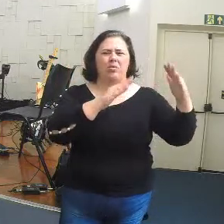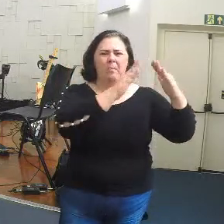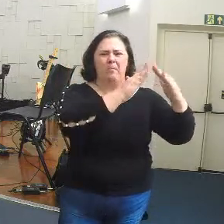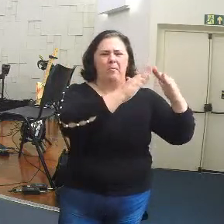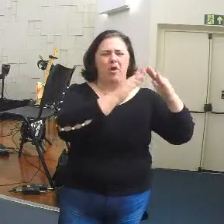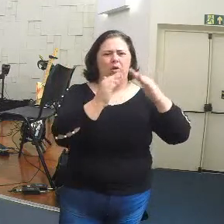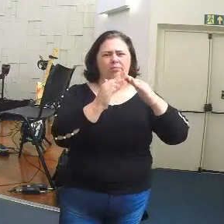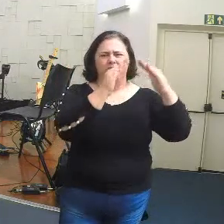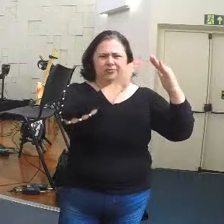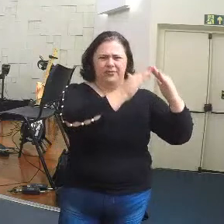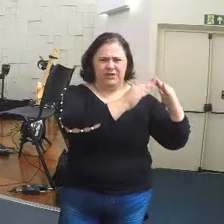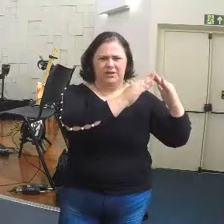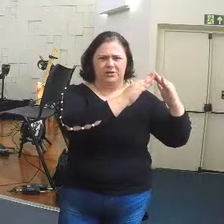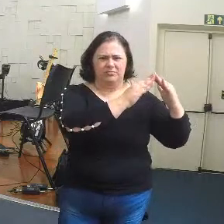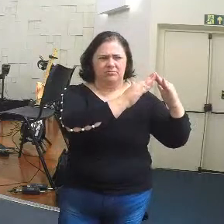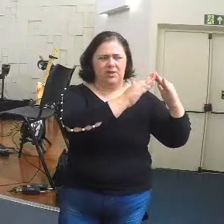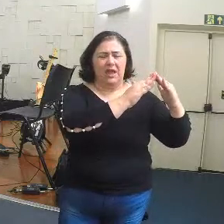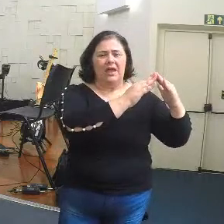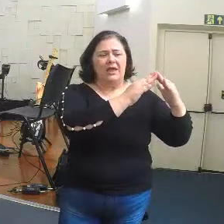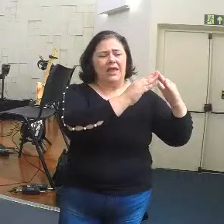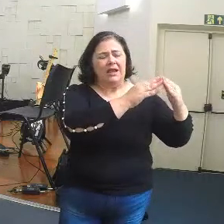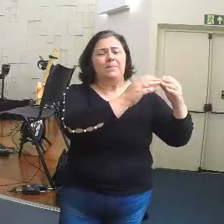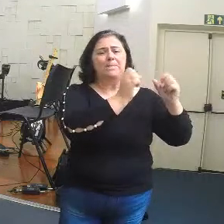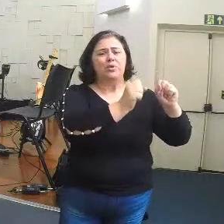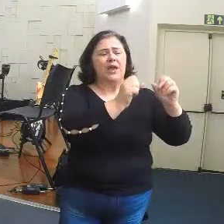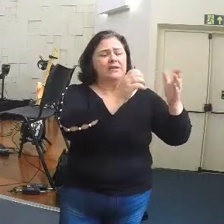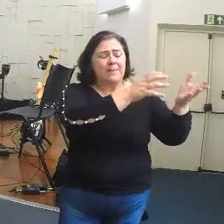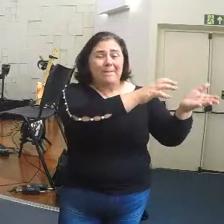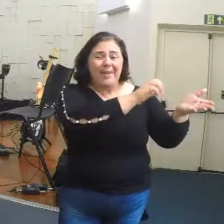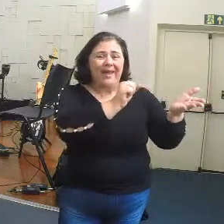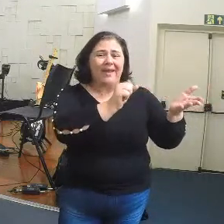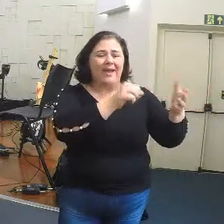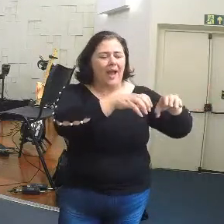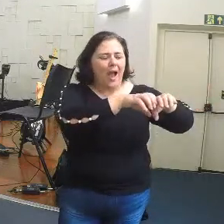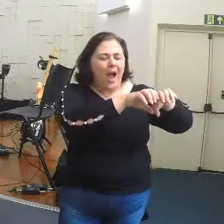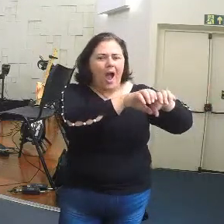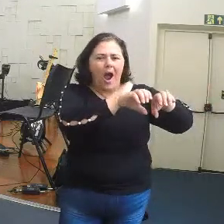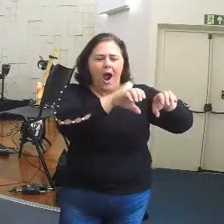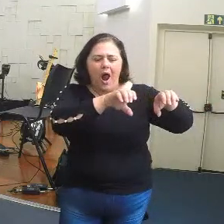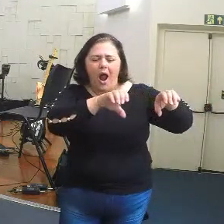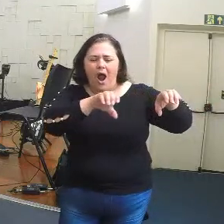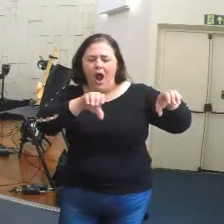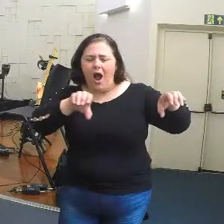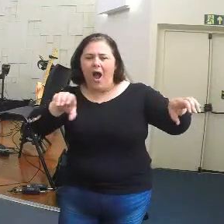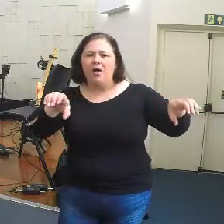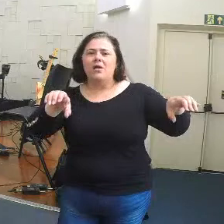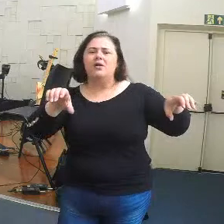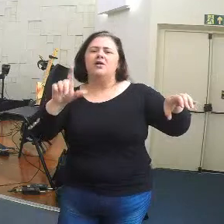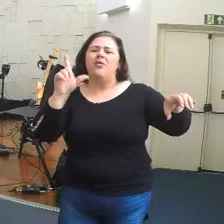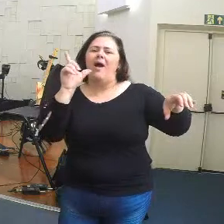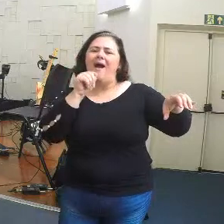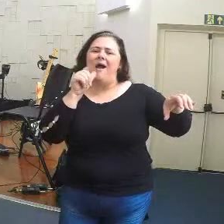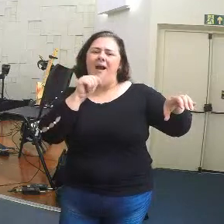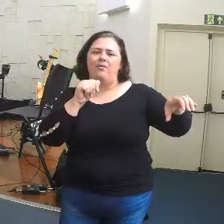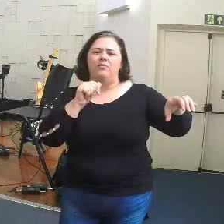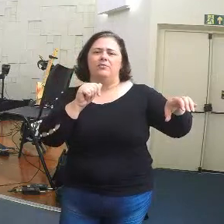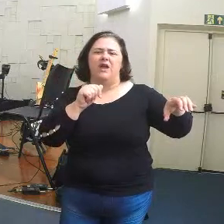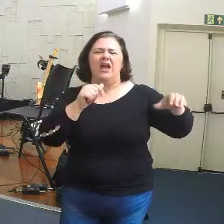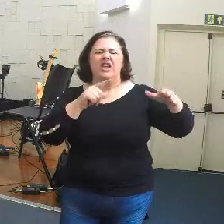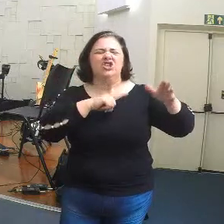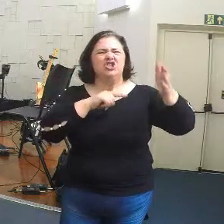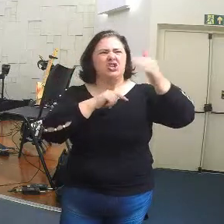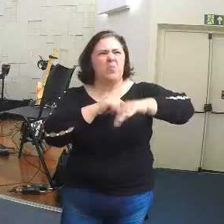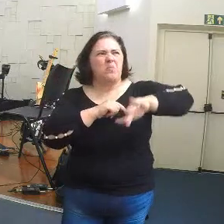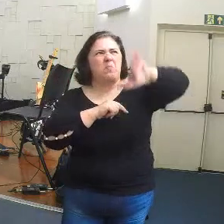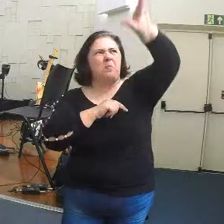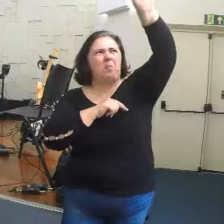ela pudesse trazer a água que estava numa nascente, ficava num morro, em cima de um morro,